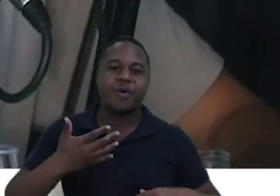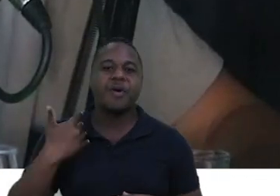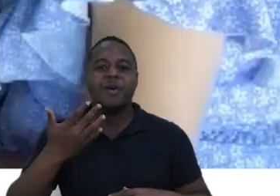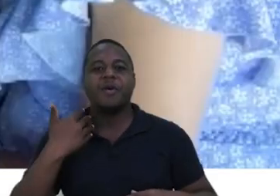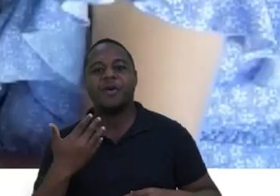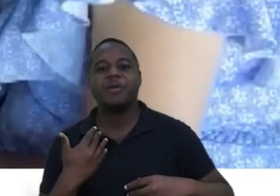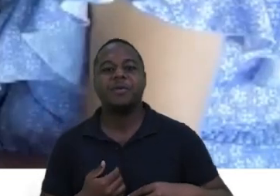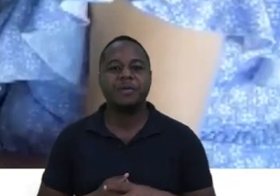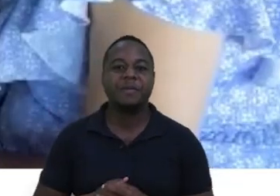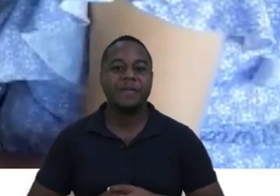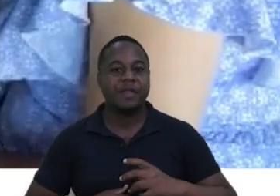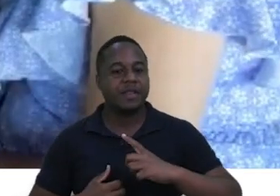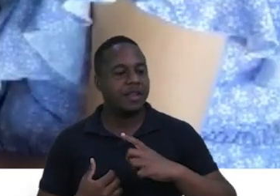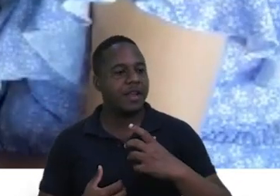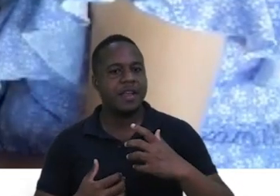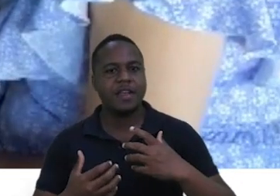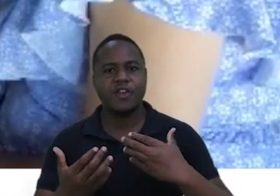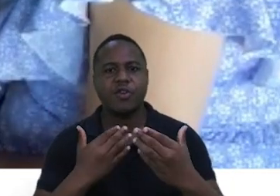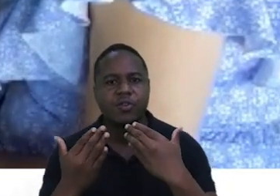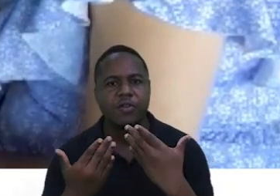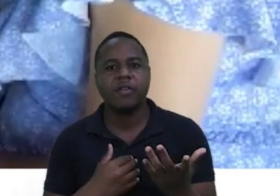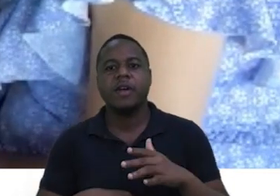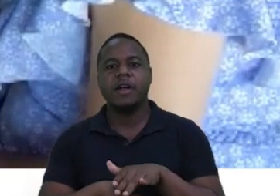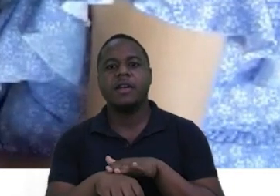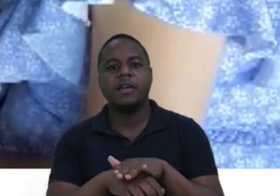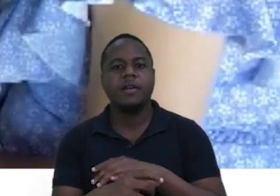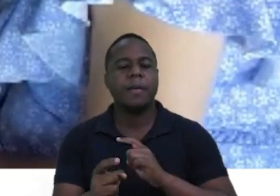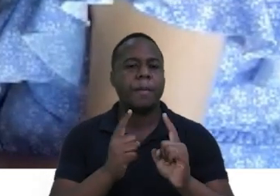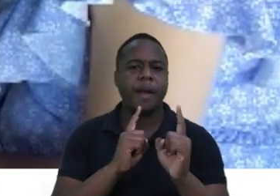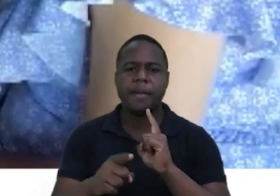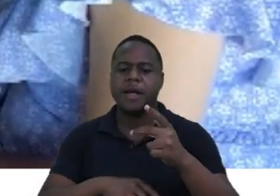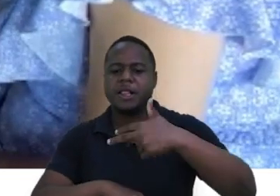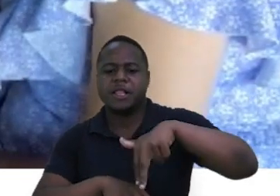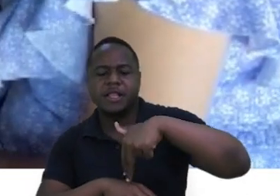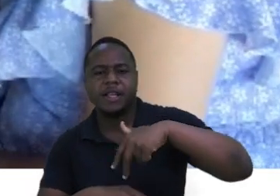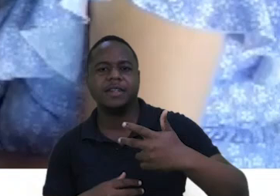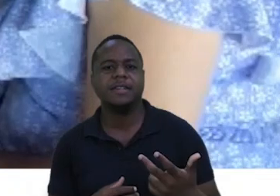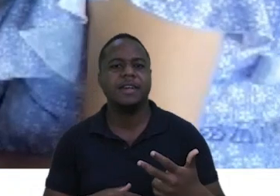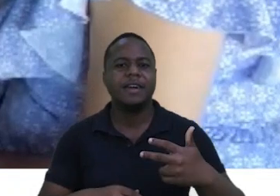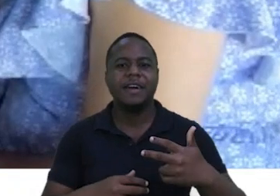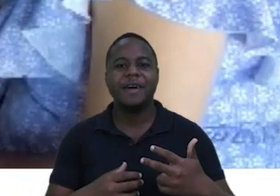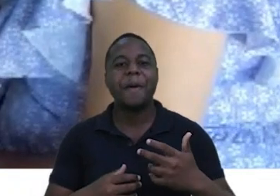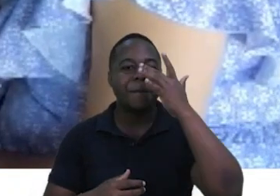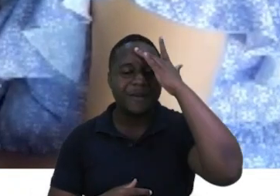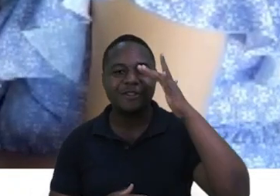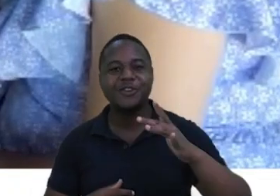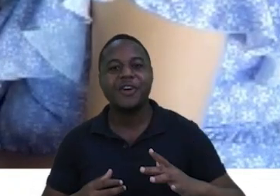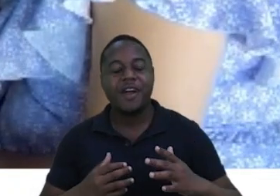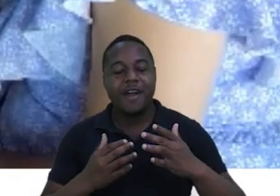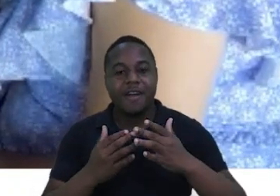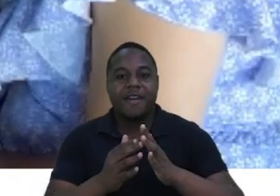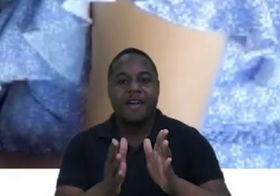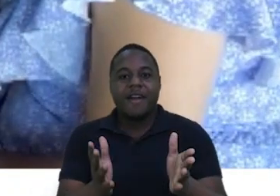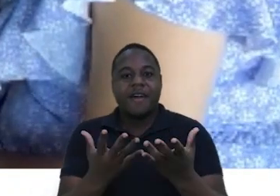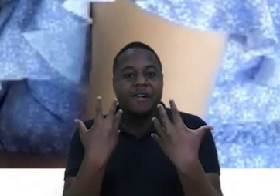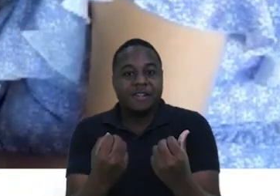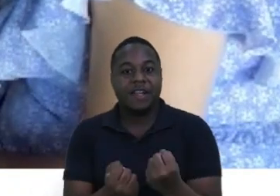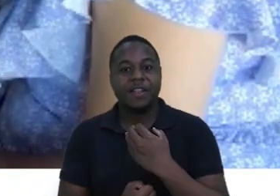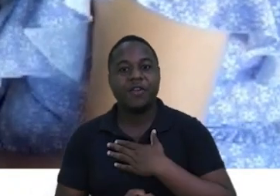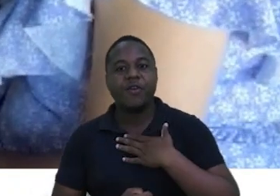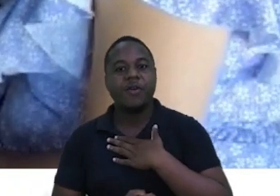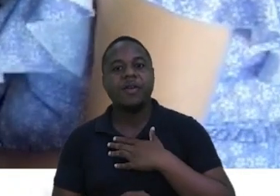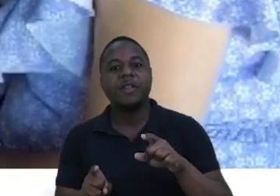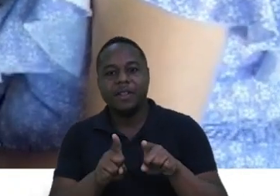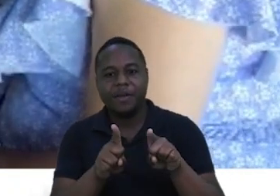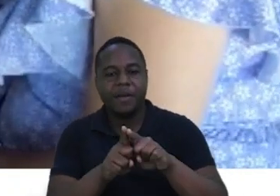de ser, de interagir, de se relacionar, de dançar. As pessoas têm uma abertura muito grande, eu sinto um